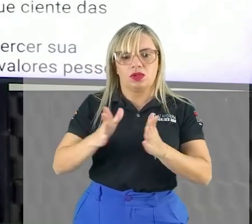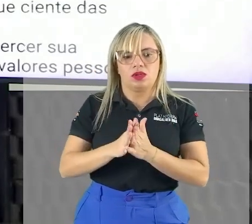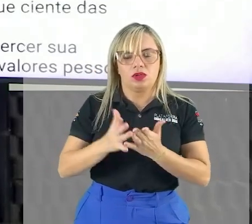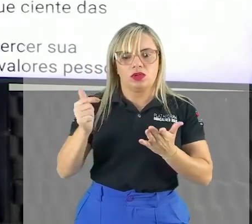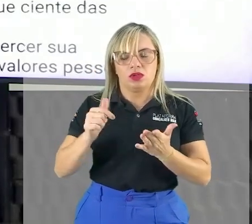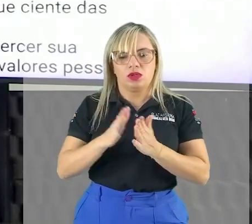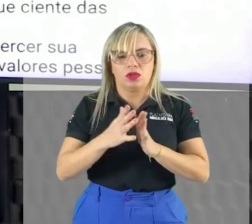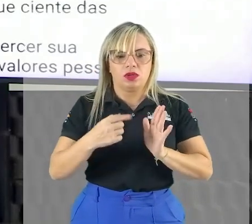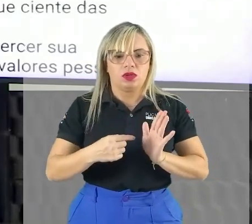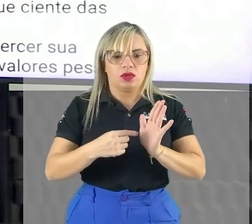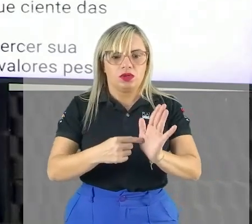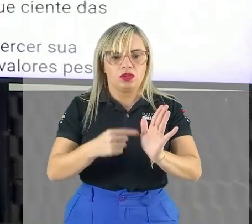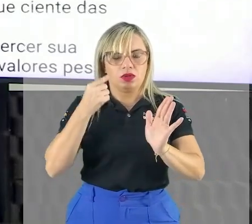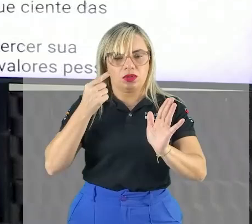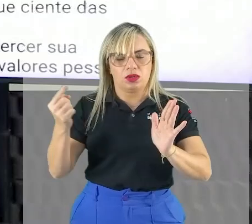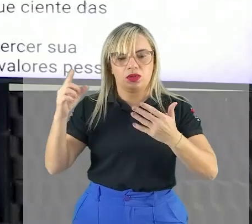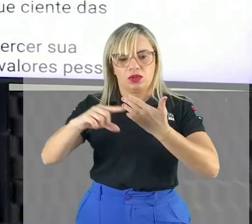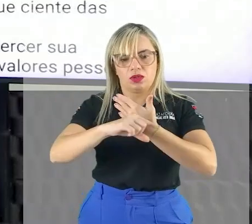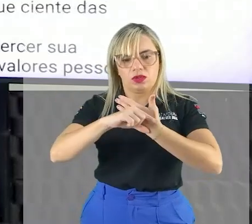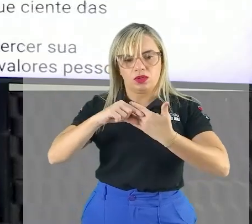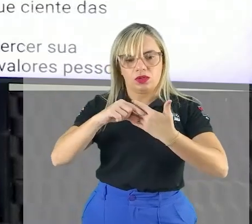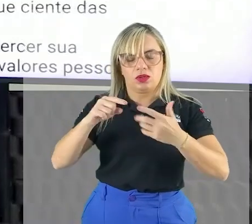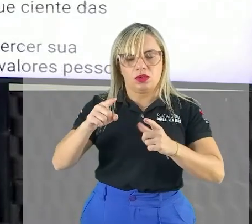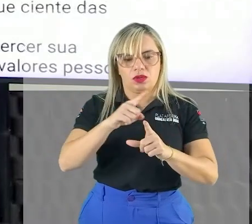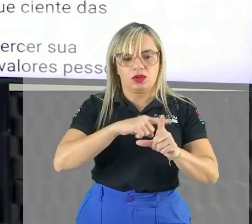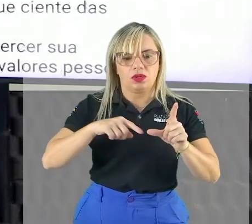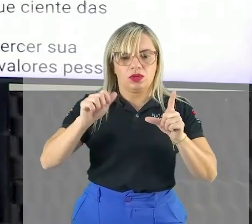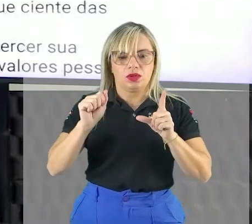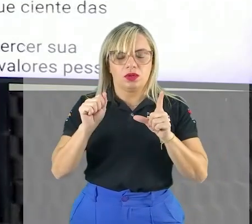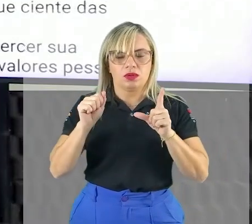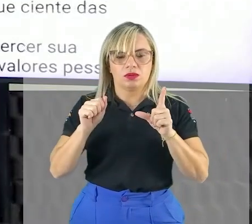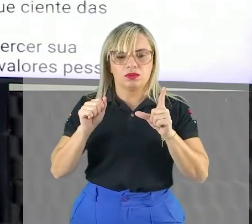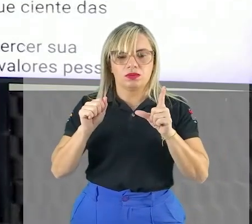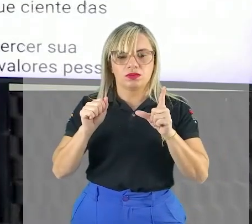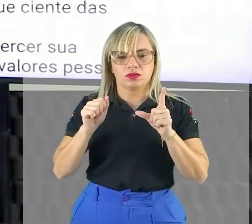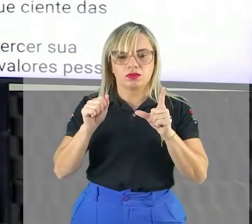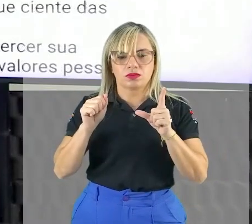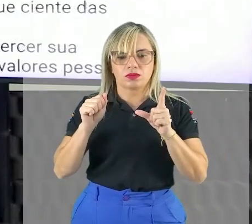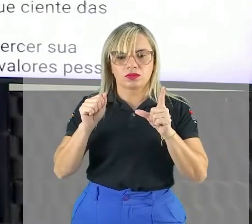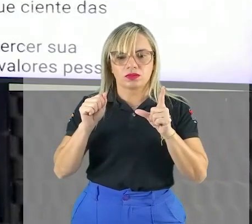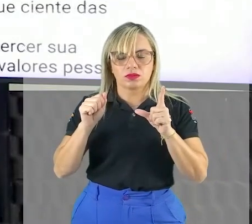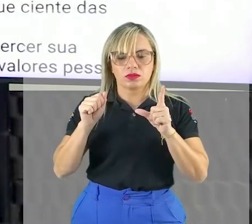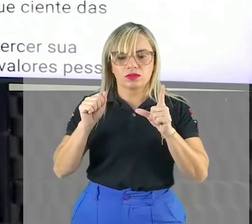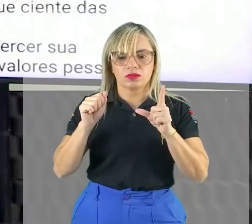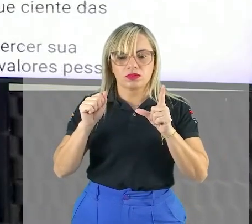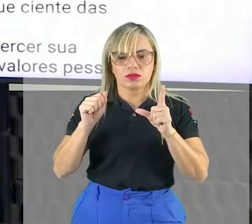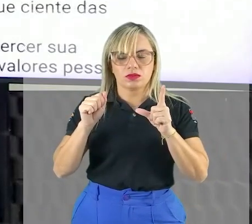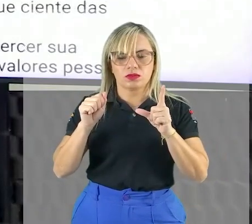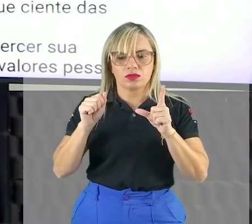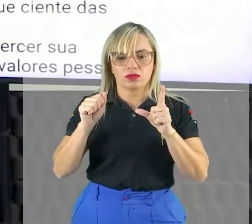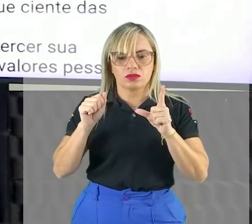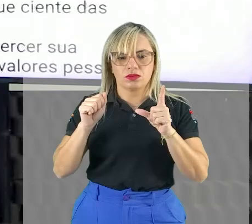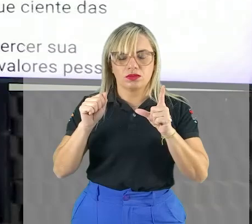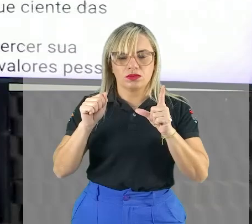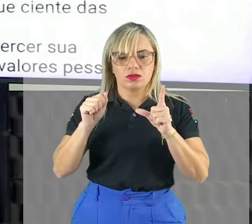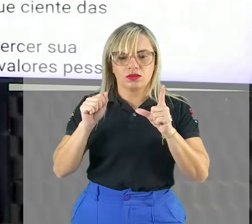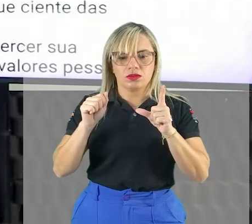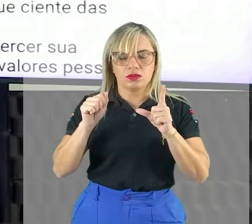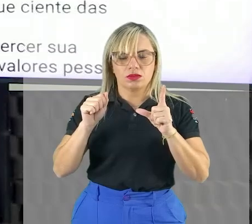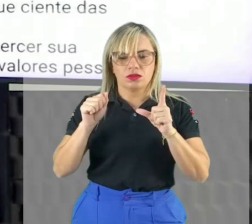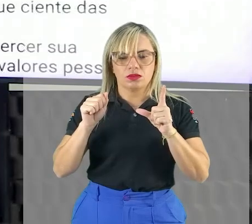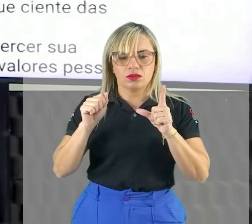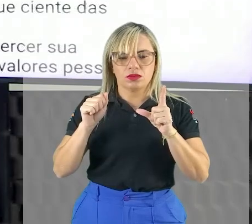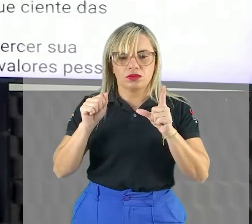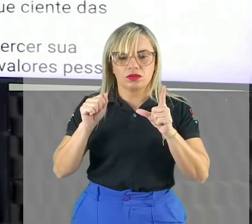democracia ressaltada por Montesquieu diz respeito, letra A, ao status de cidadania que o indivíduo adquire ao tomar decisões por